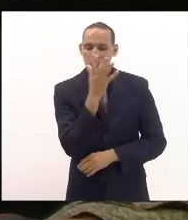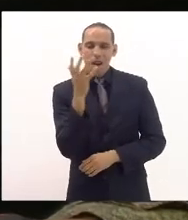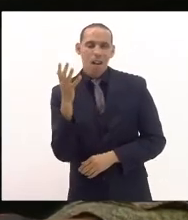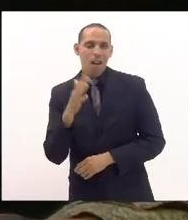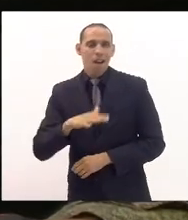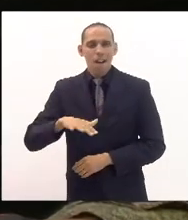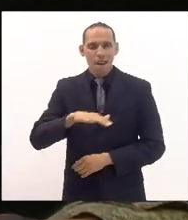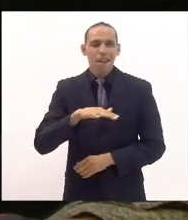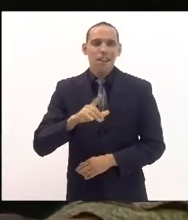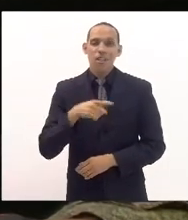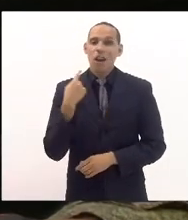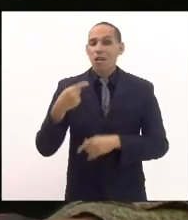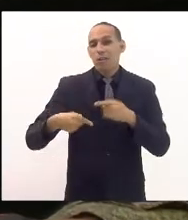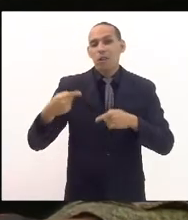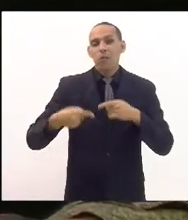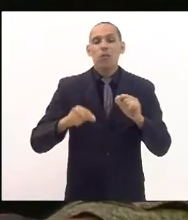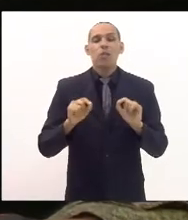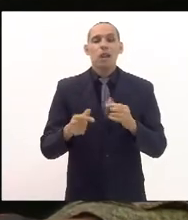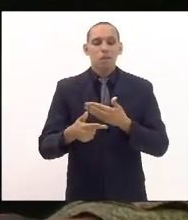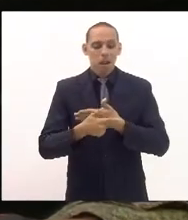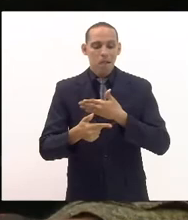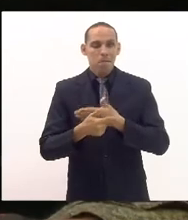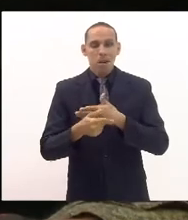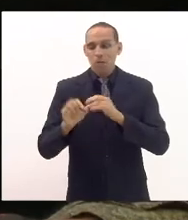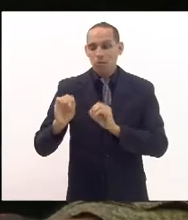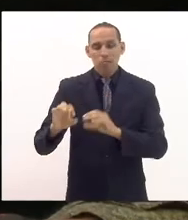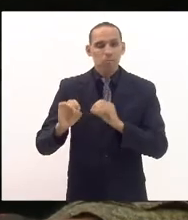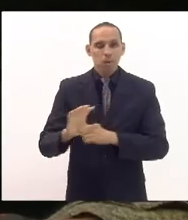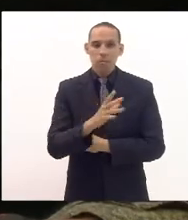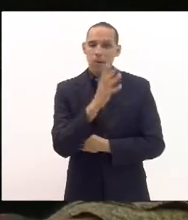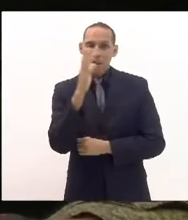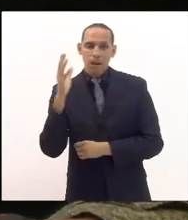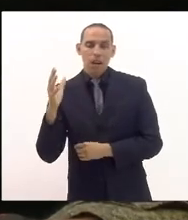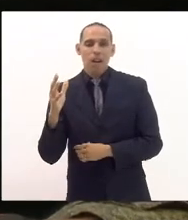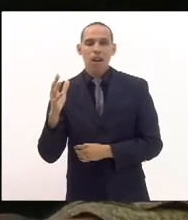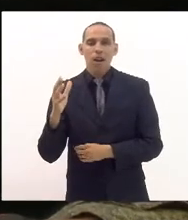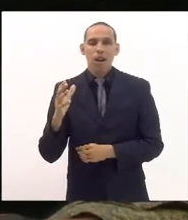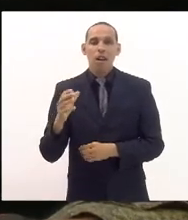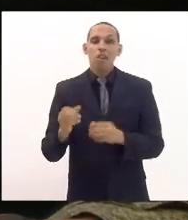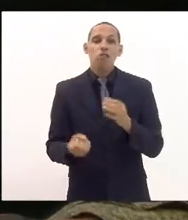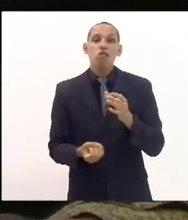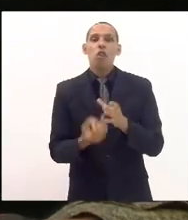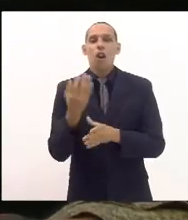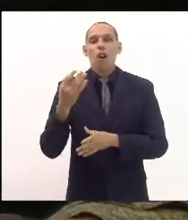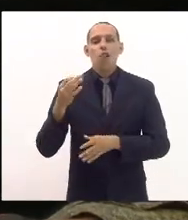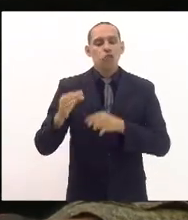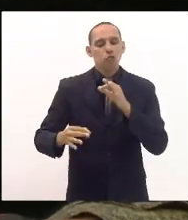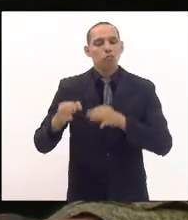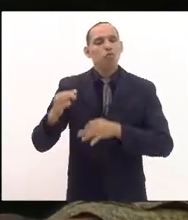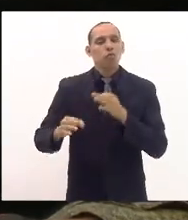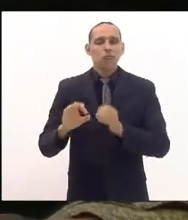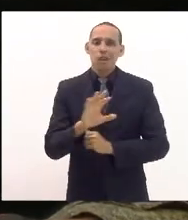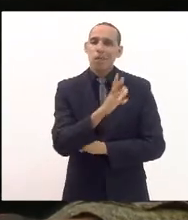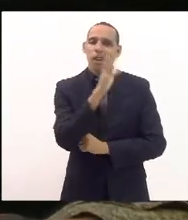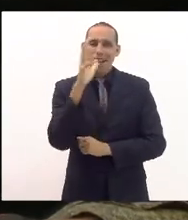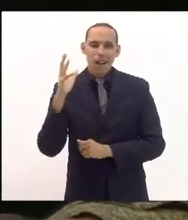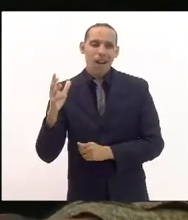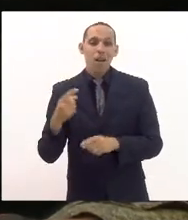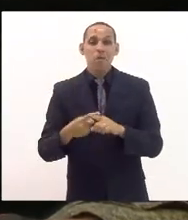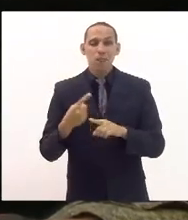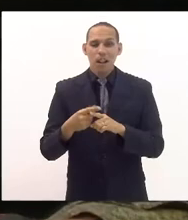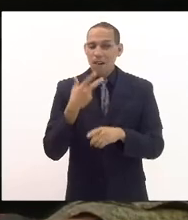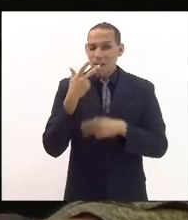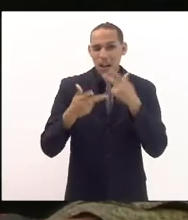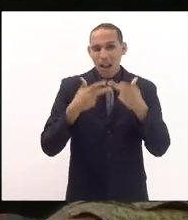vai discutir o papel da educação ambiental na construção da Justiça climática porque mais do que